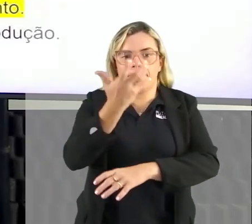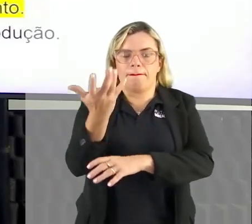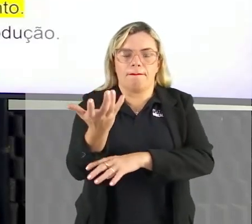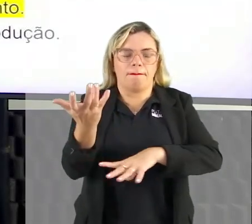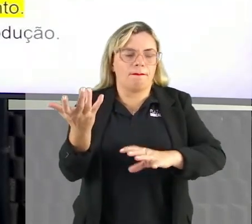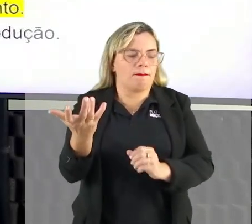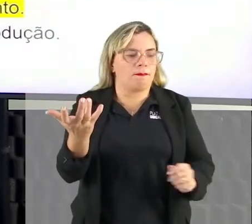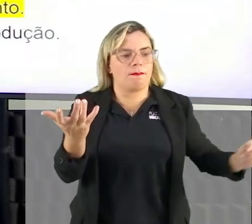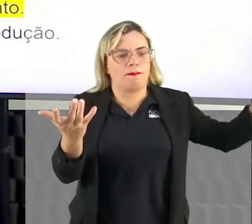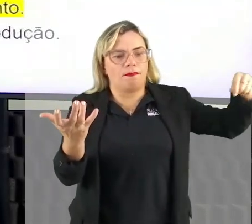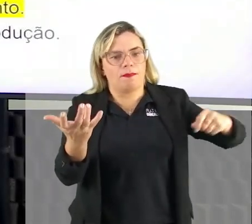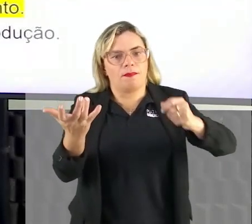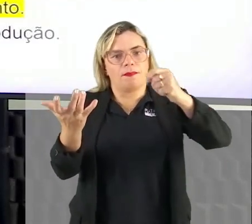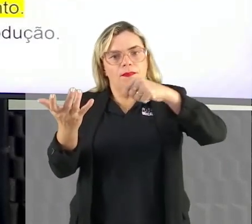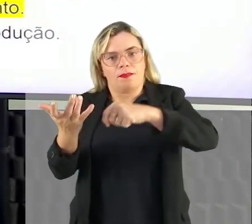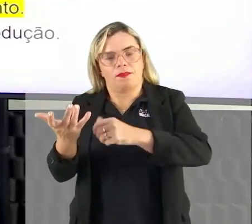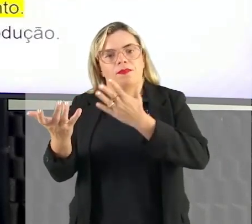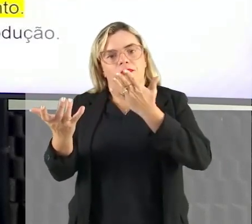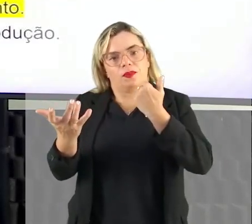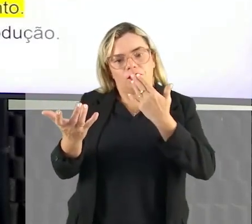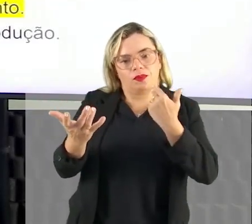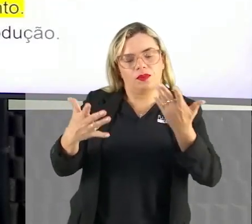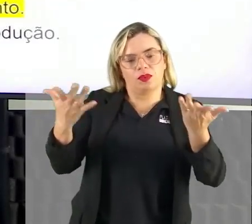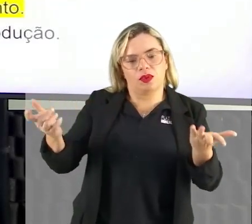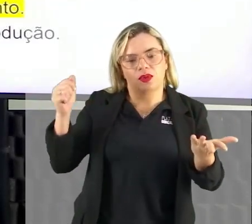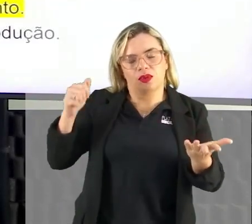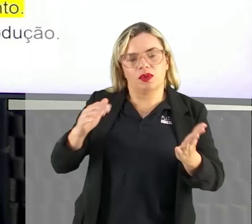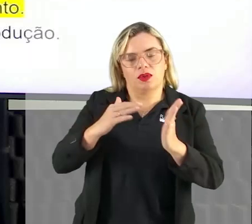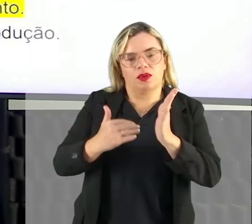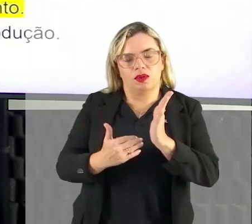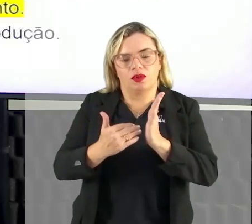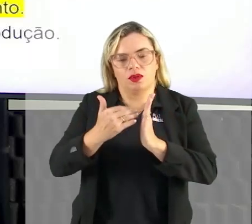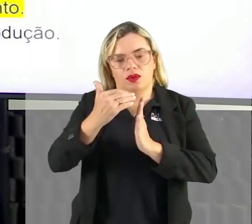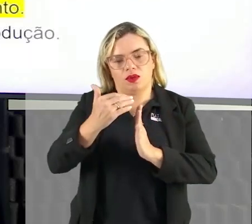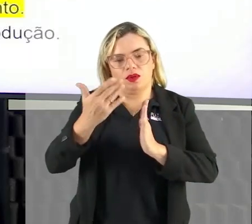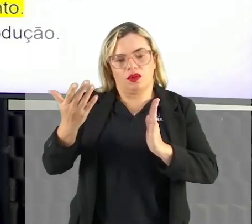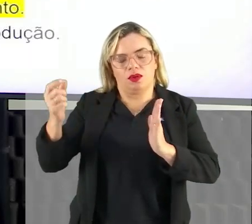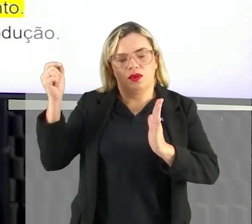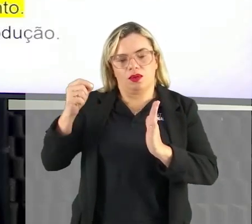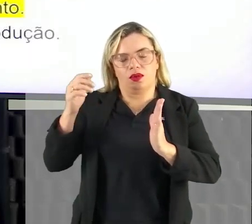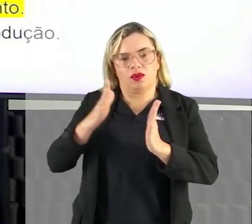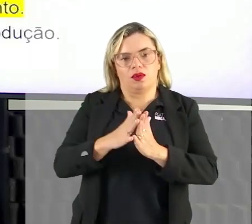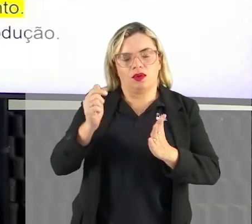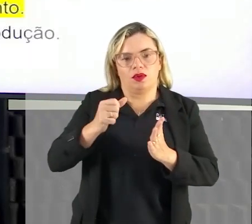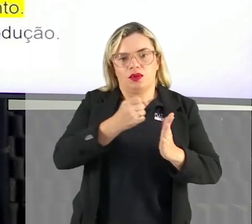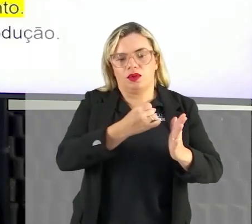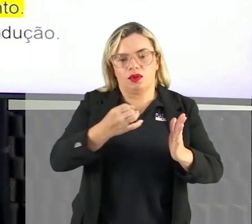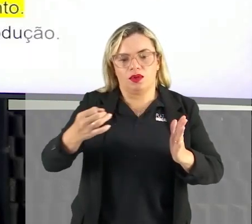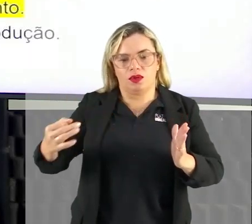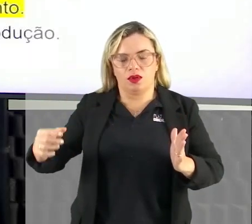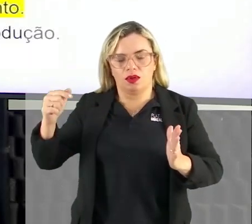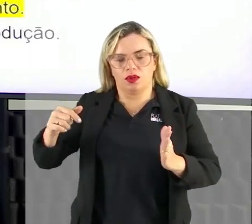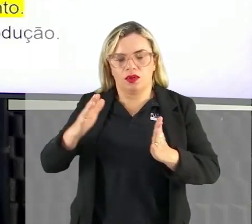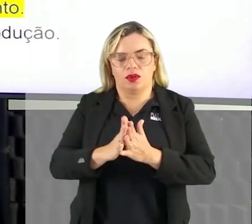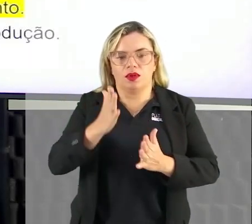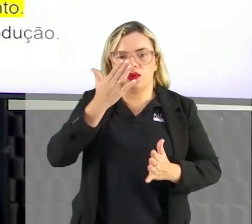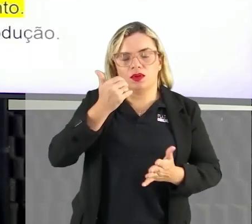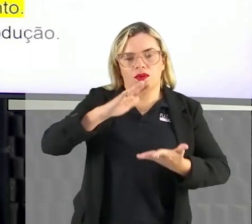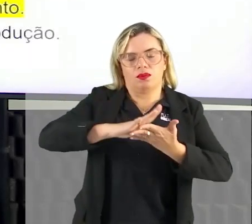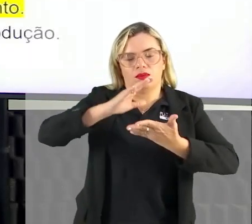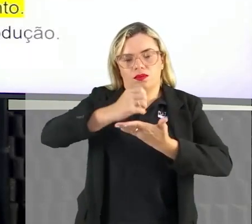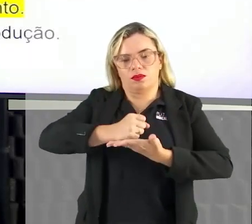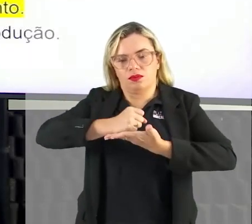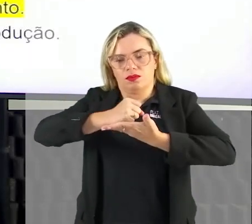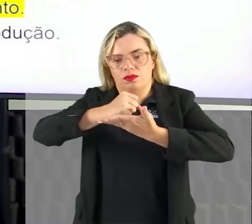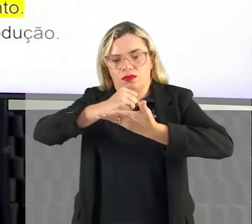flor, né, para se alimentar? Então, eu estou aumentando aumentando a quantidade de alimento para ela. Isso ajuda,